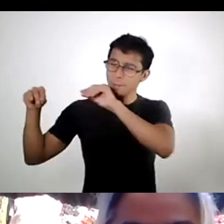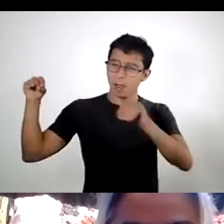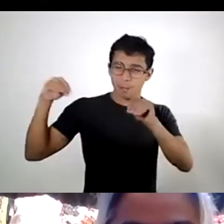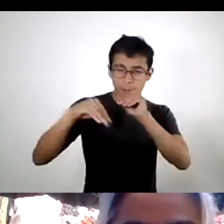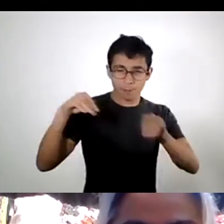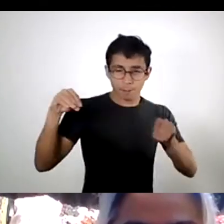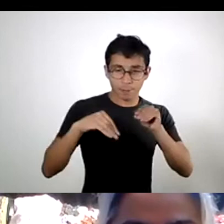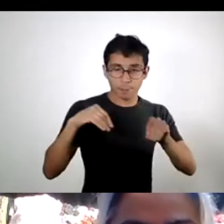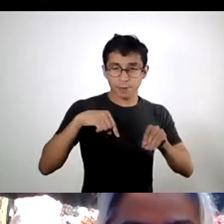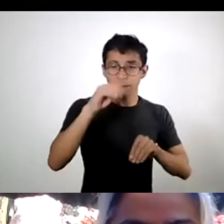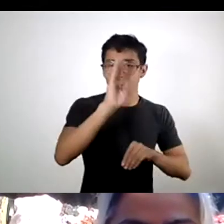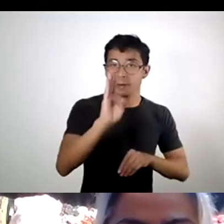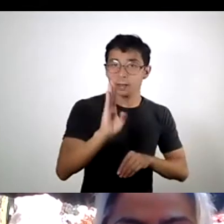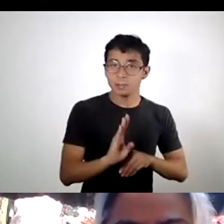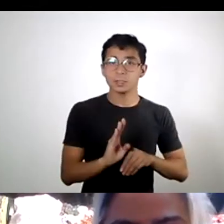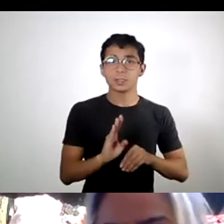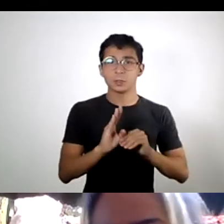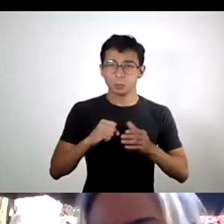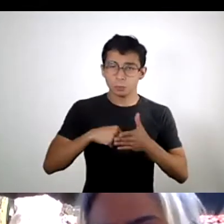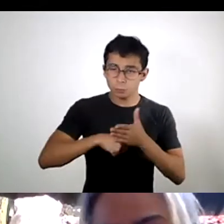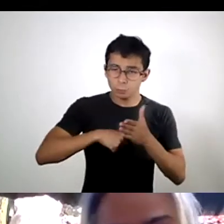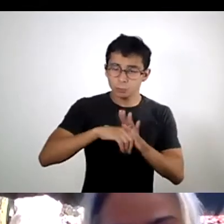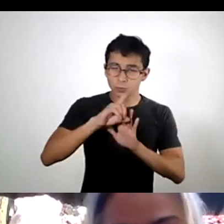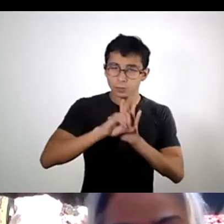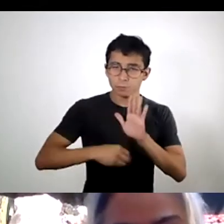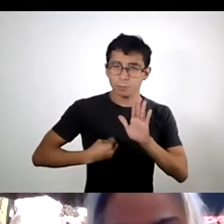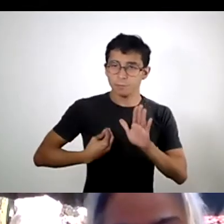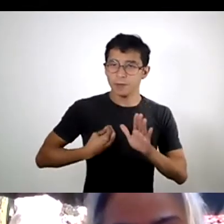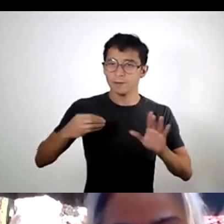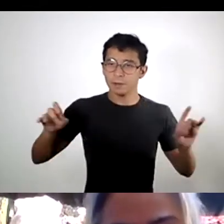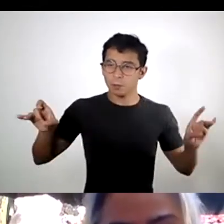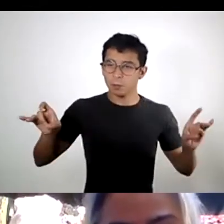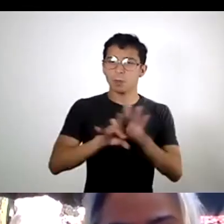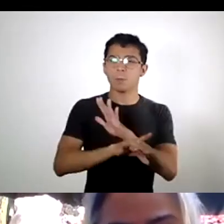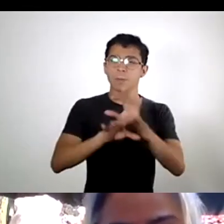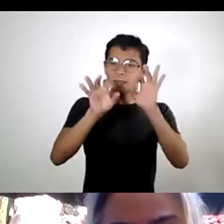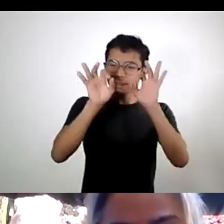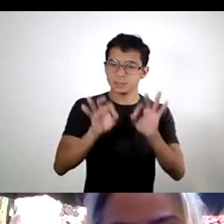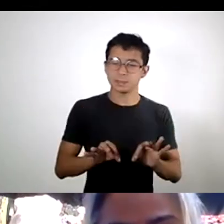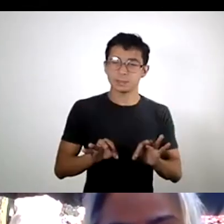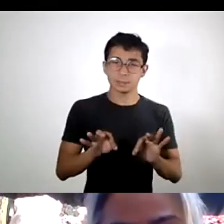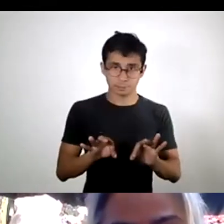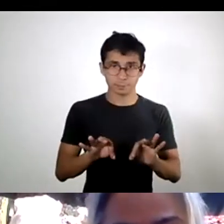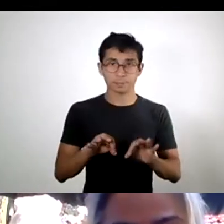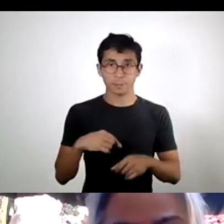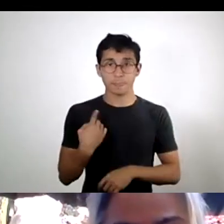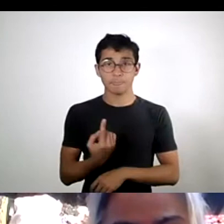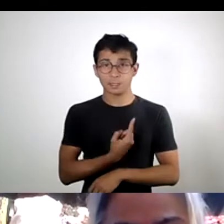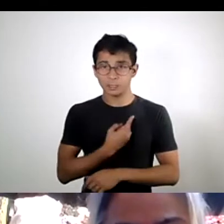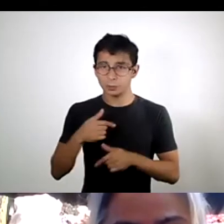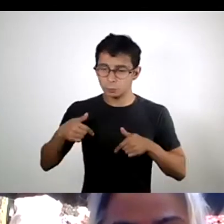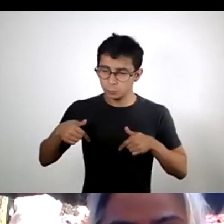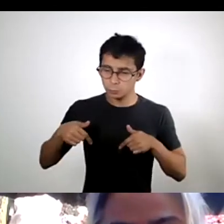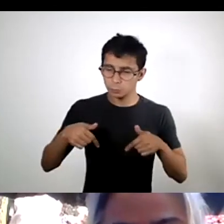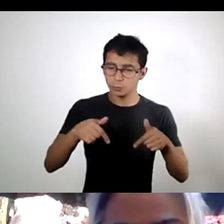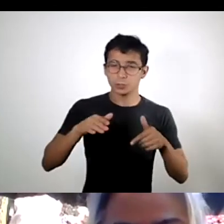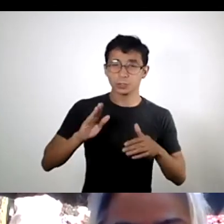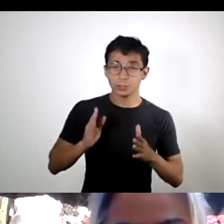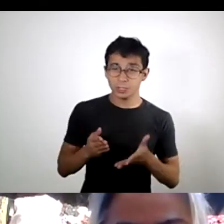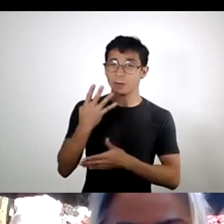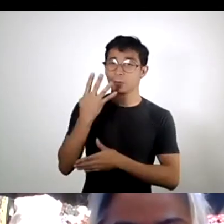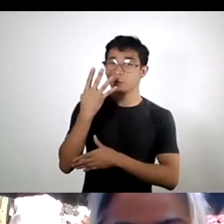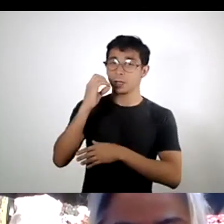por direito a existir plenamente. Então, assim, a gente está na trincheira há mais de 400 anos na